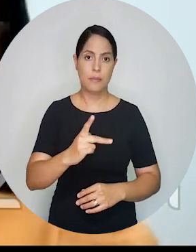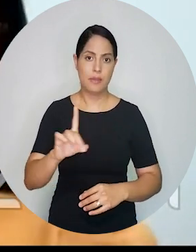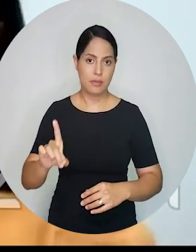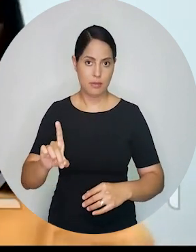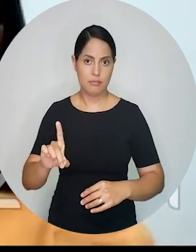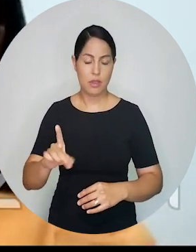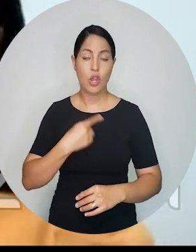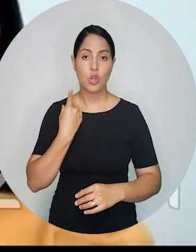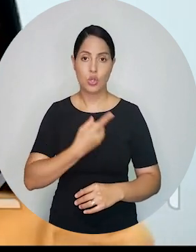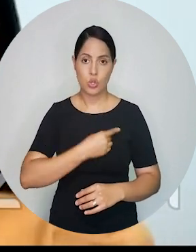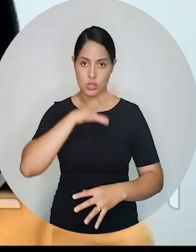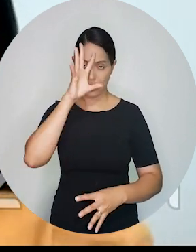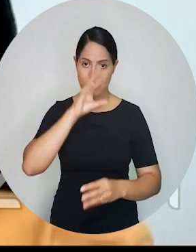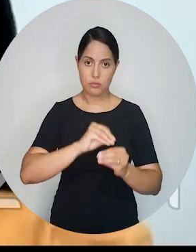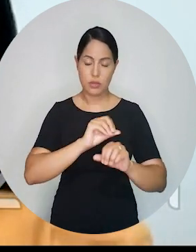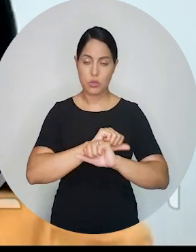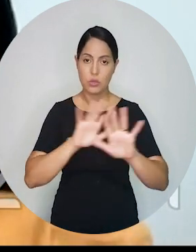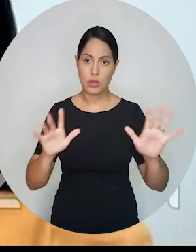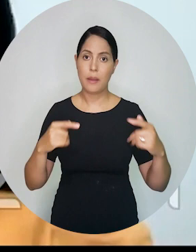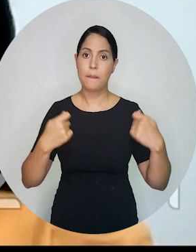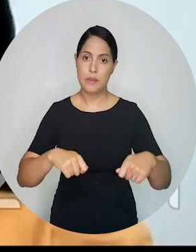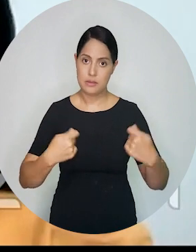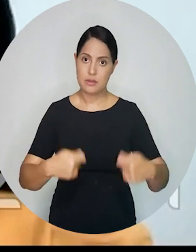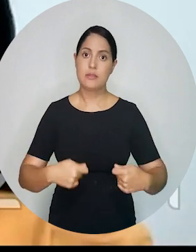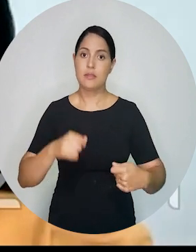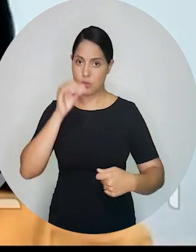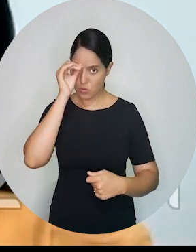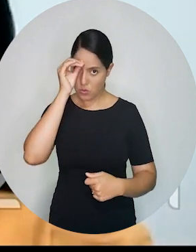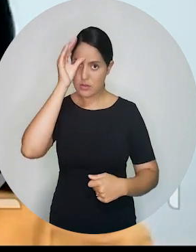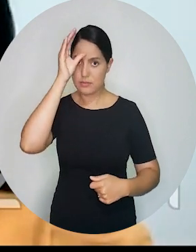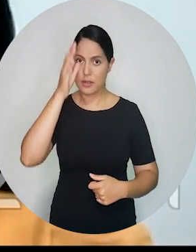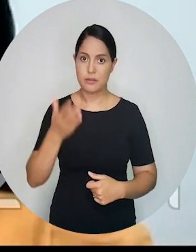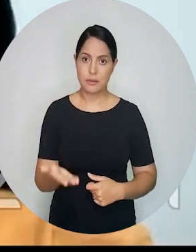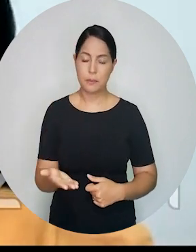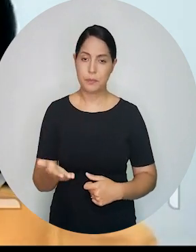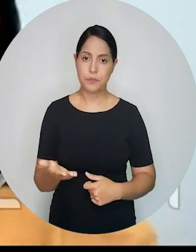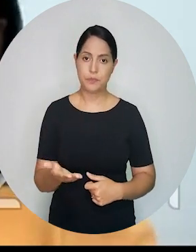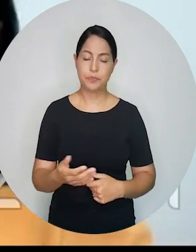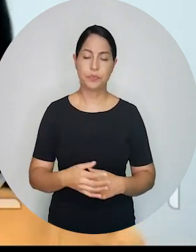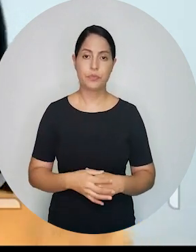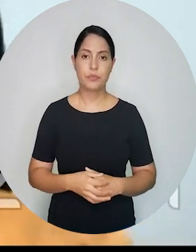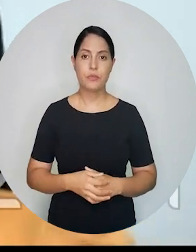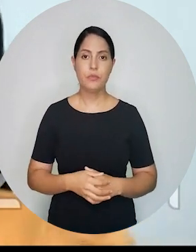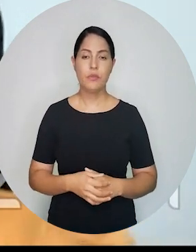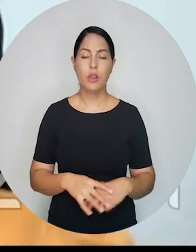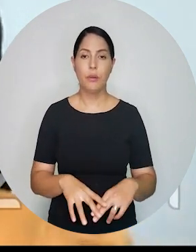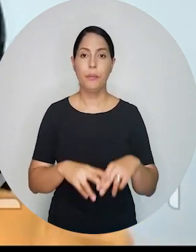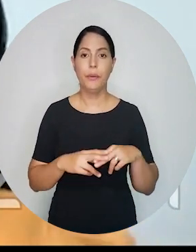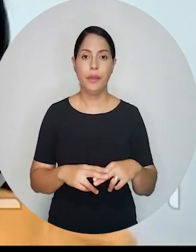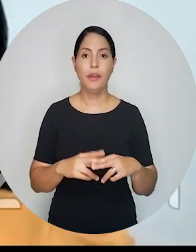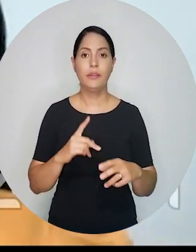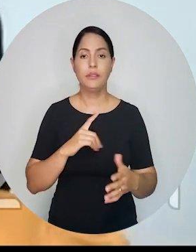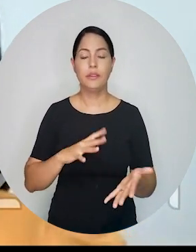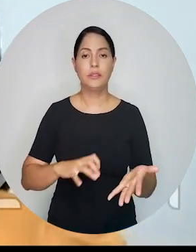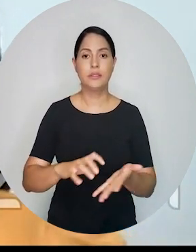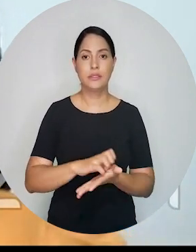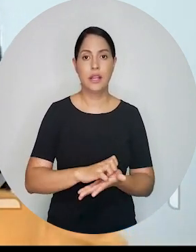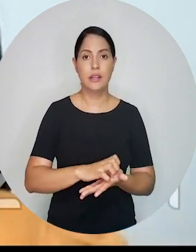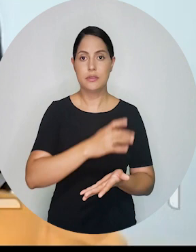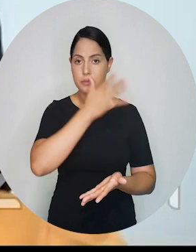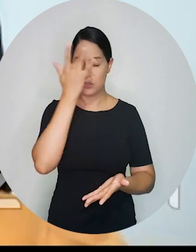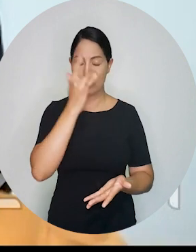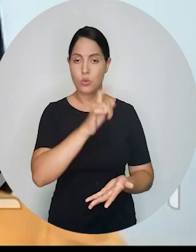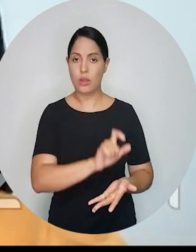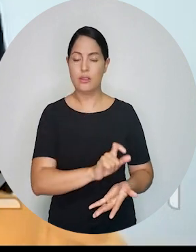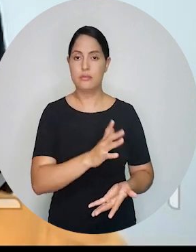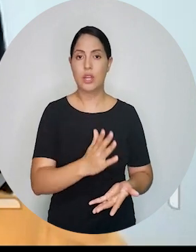gente está trabalhando isso o tempo inteiro, a gente tem que conhecer, no caso específico, da questão dos processos que estão relacionados a